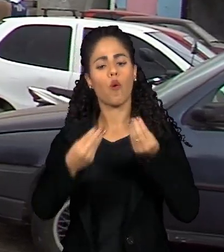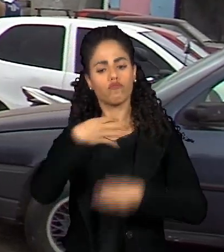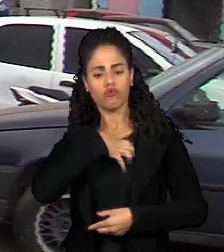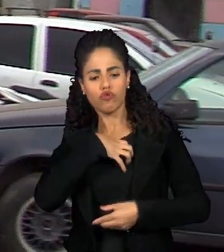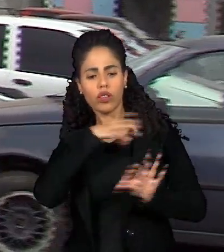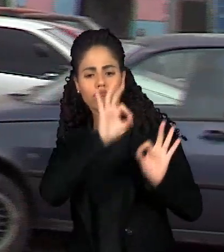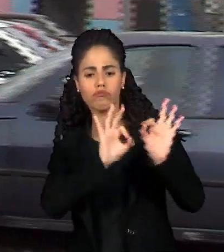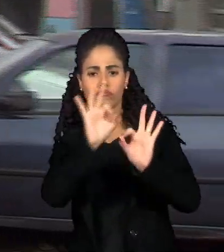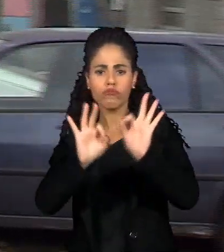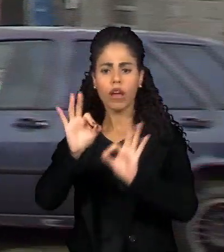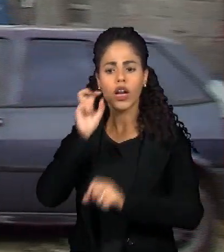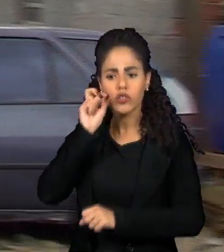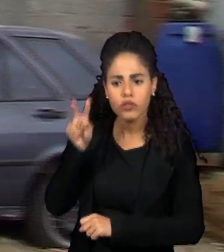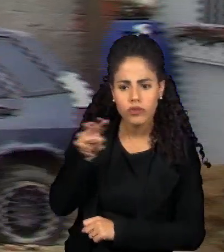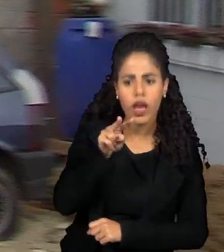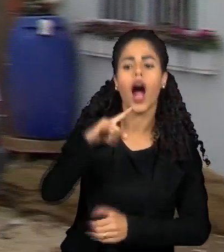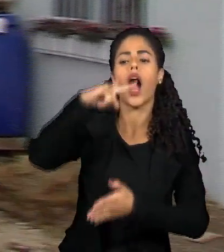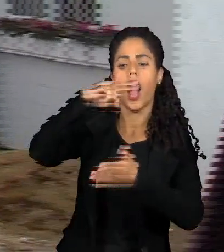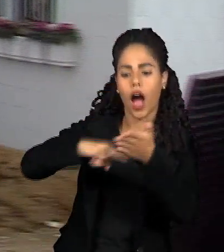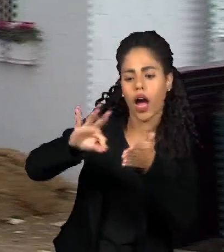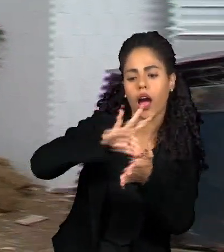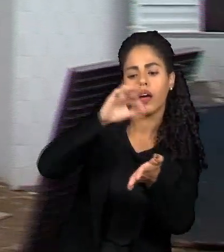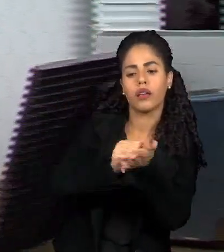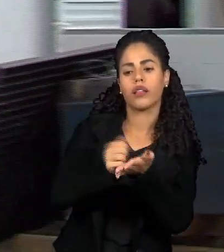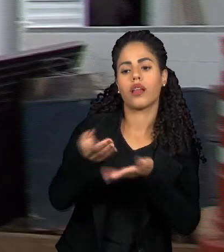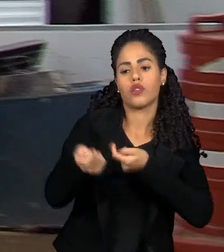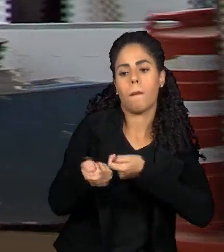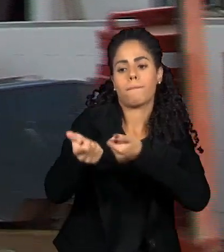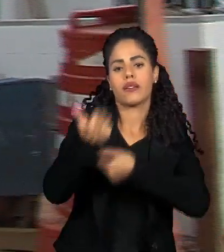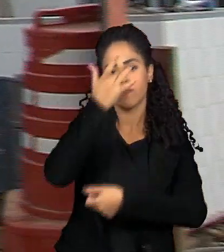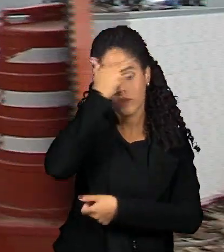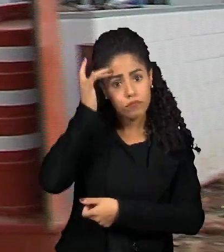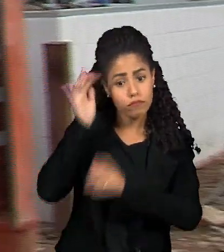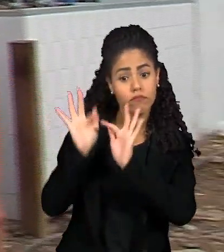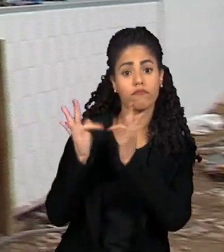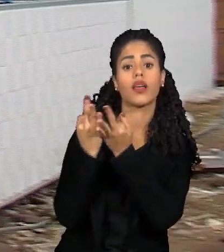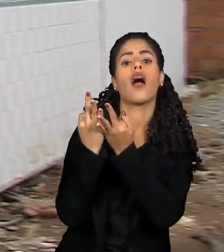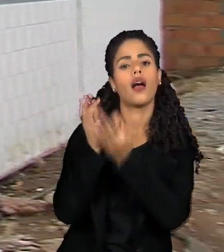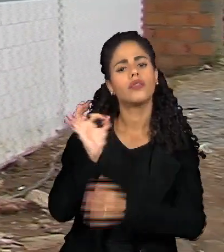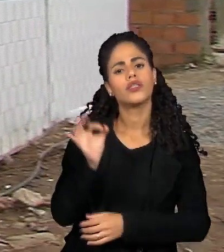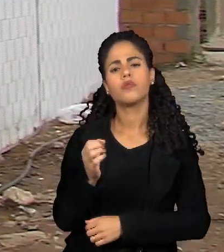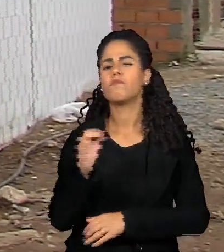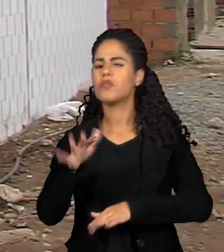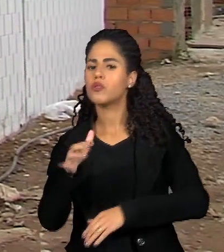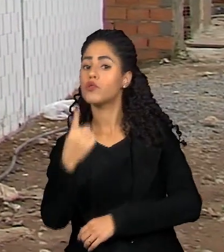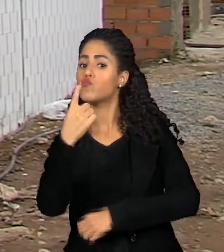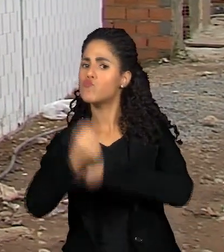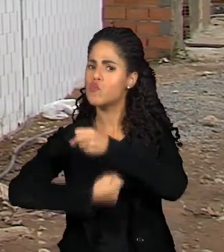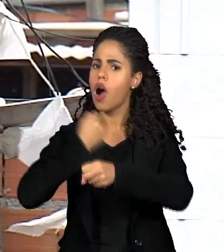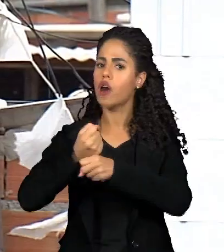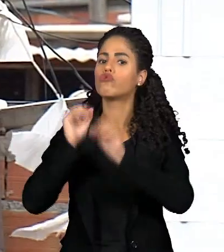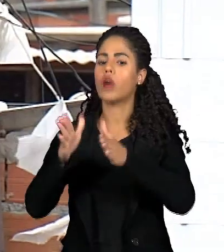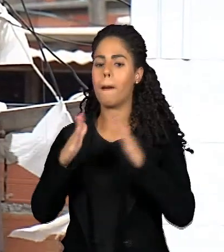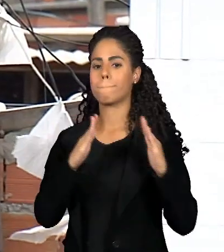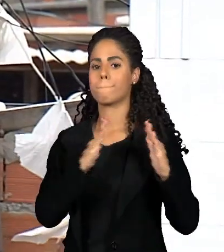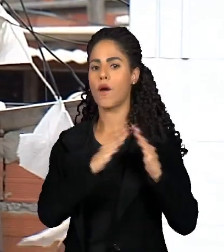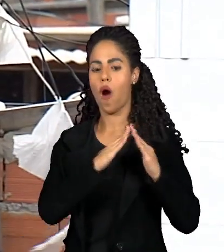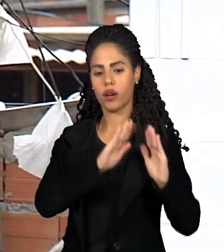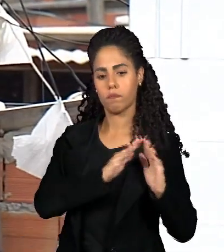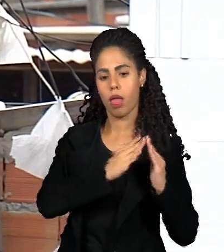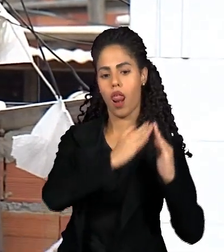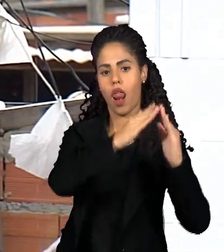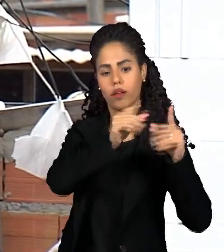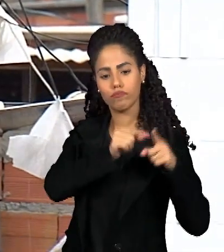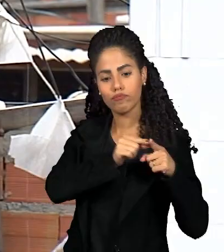gente faz um cadastramento socioeconômico e beneficia as famílias que estão há pelo menos um ano na comunidade e que estão